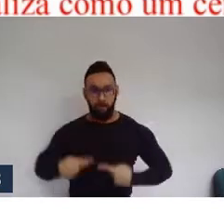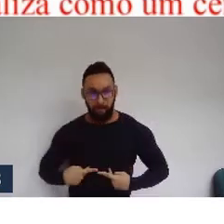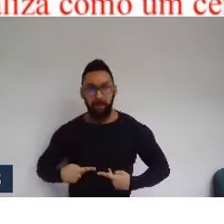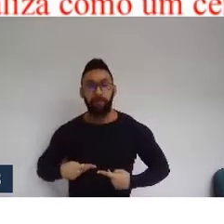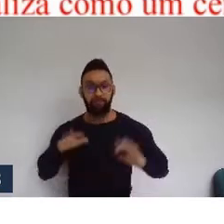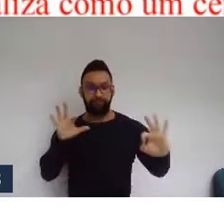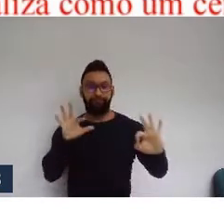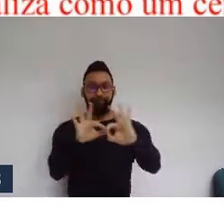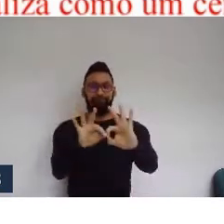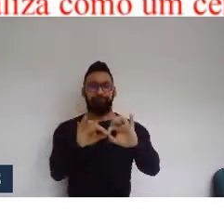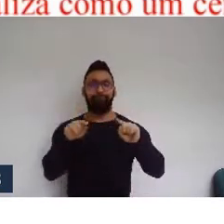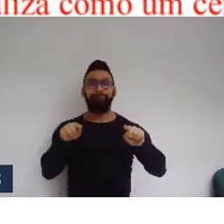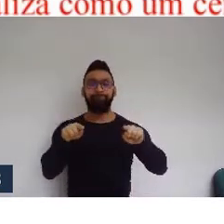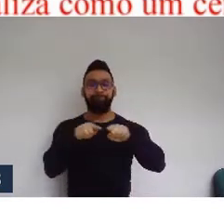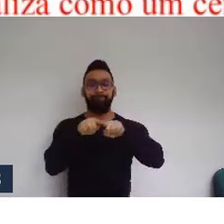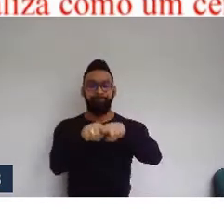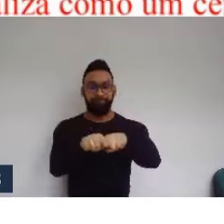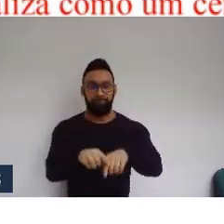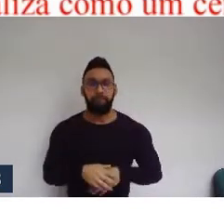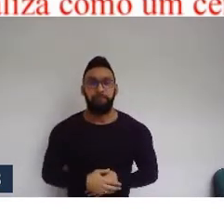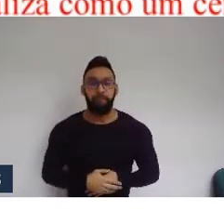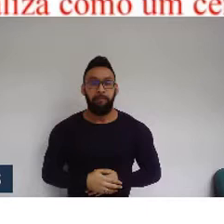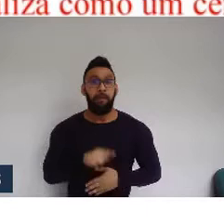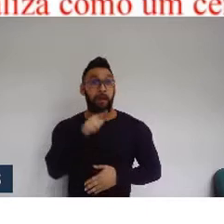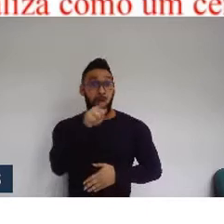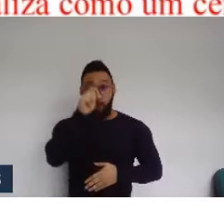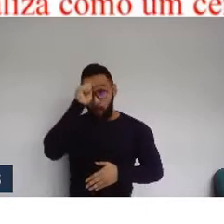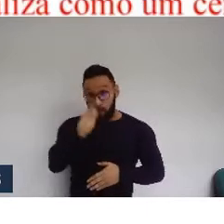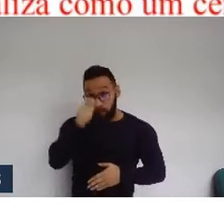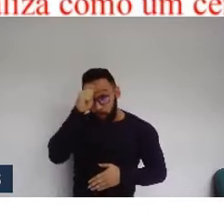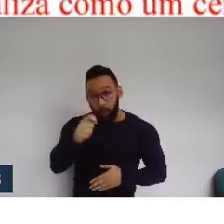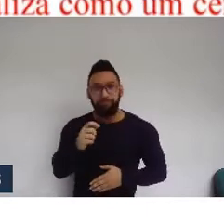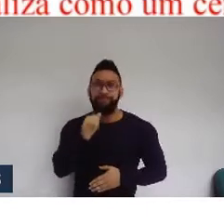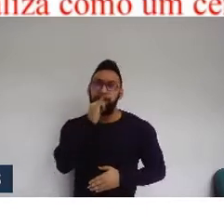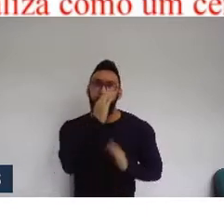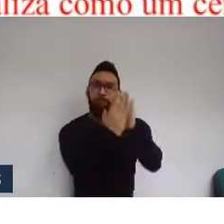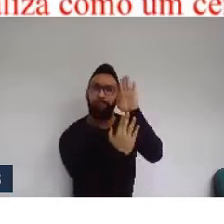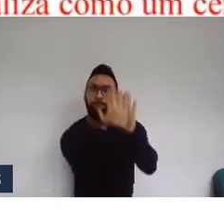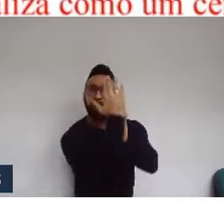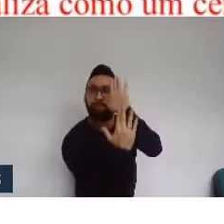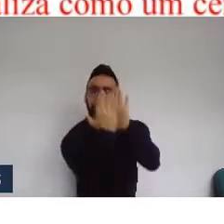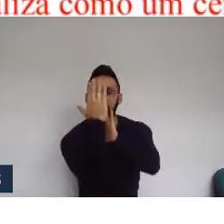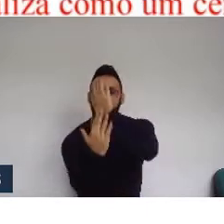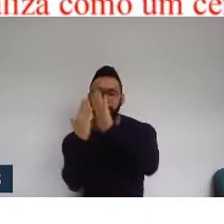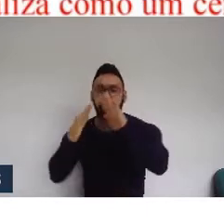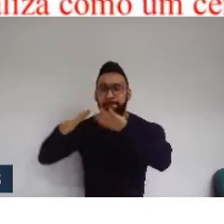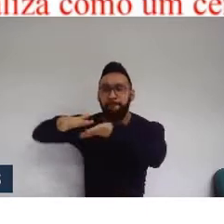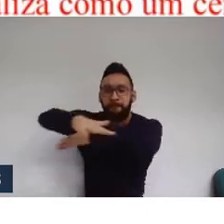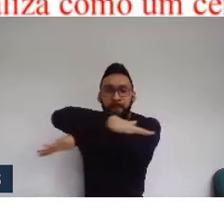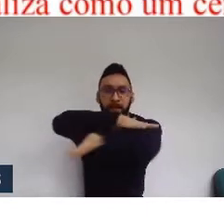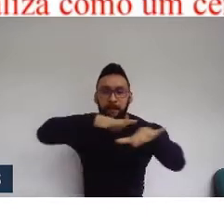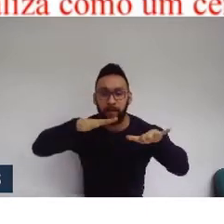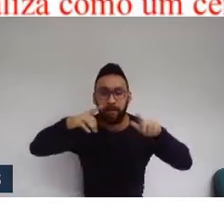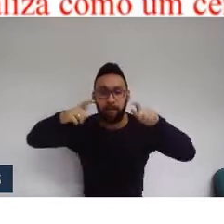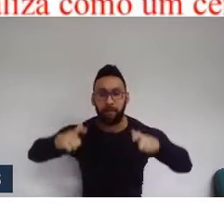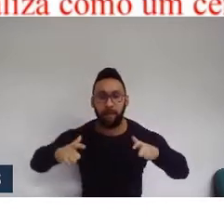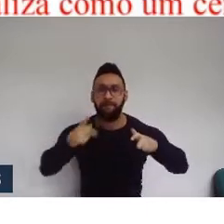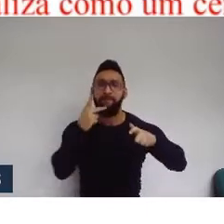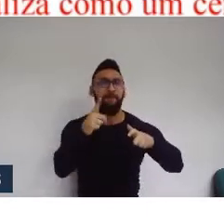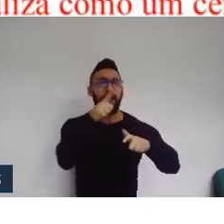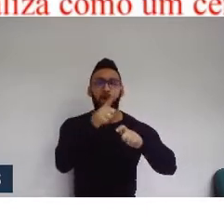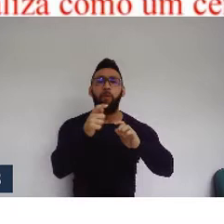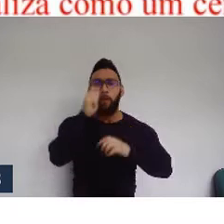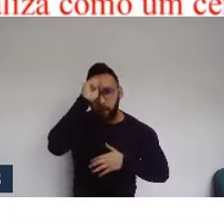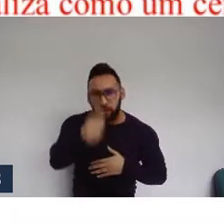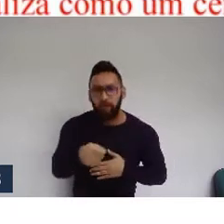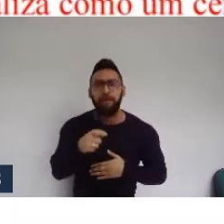e Warner dizem que o espaço urbano eu acho que deve ser, né, sempre espaço de acolhimento. Mas é interessante como